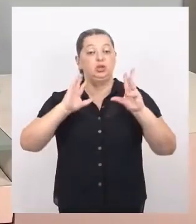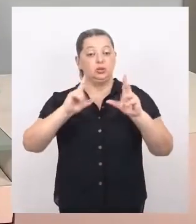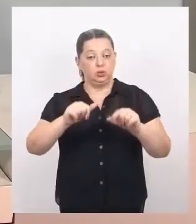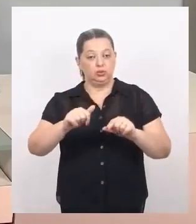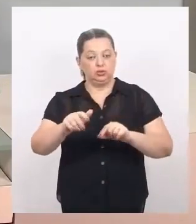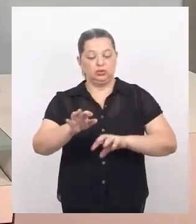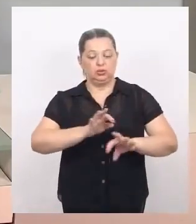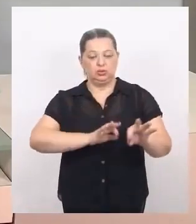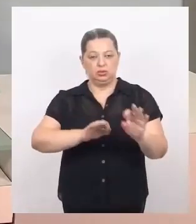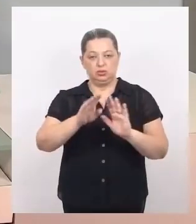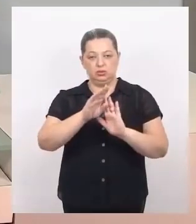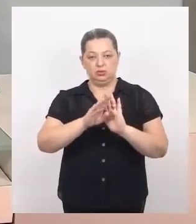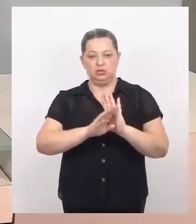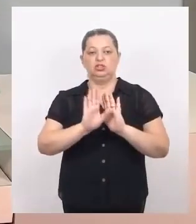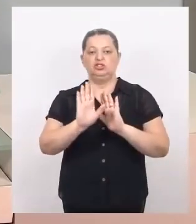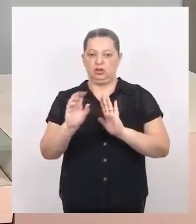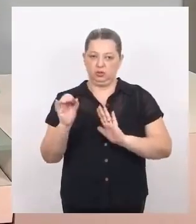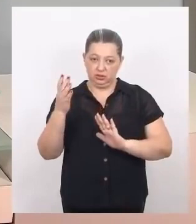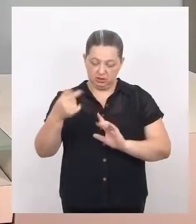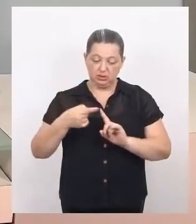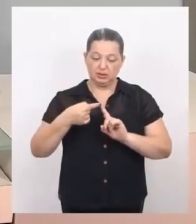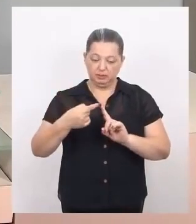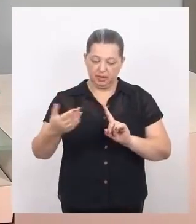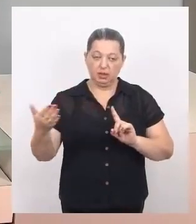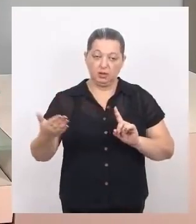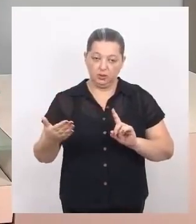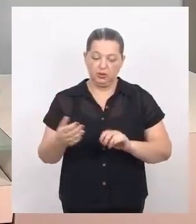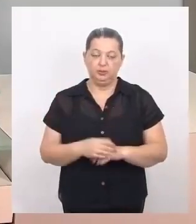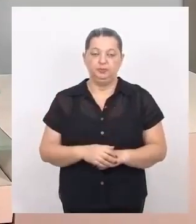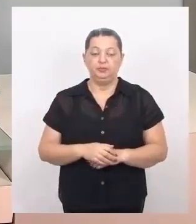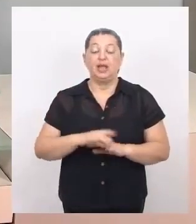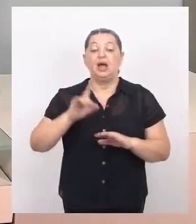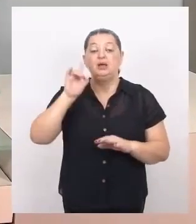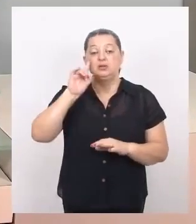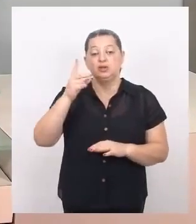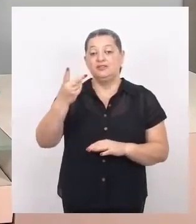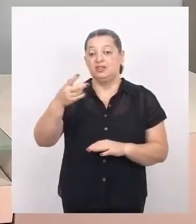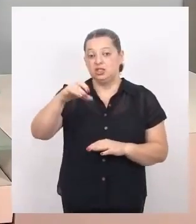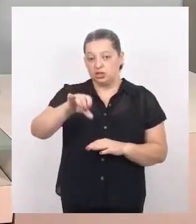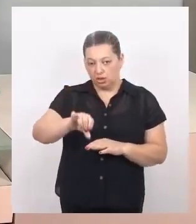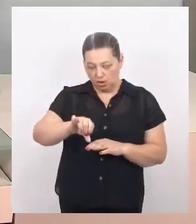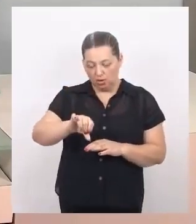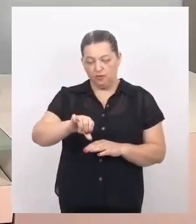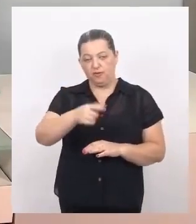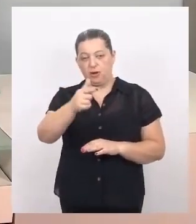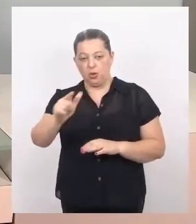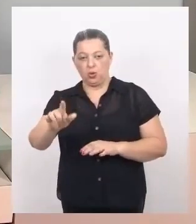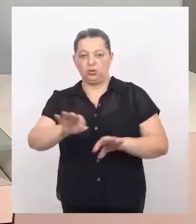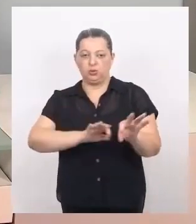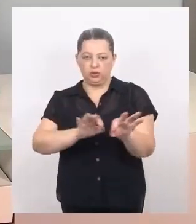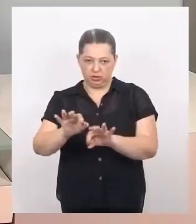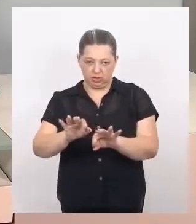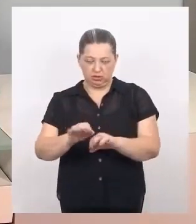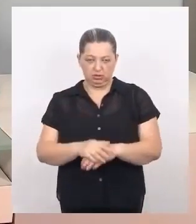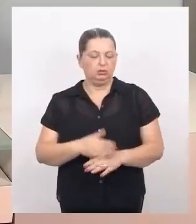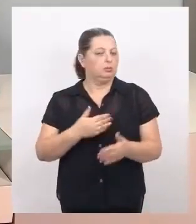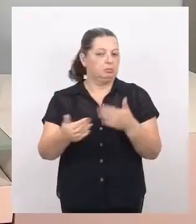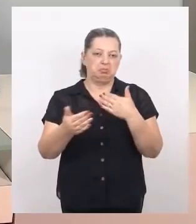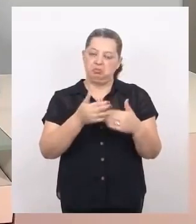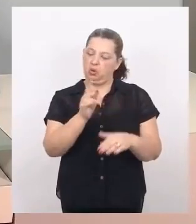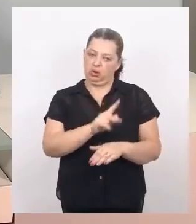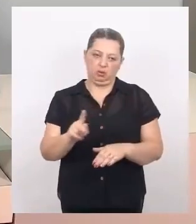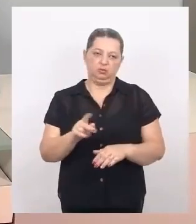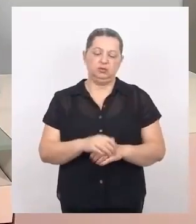projetos já aconteceu nessa semana, e aí no dia 29 acontece a atribuição desses projetos para qualquer professor, tá